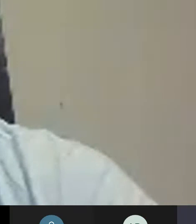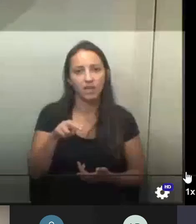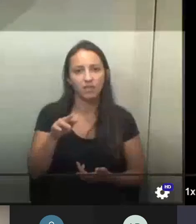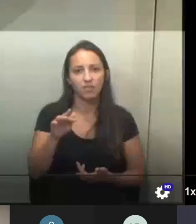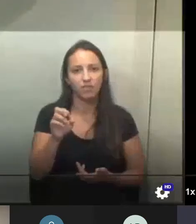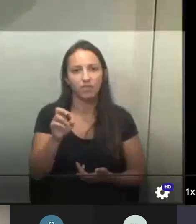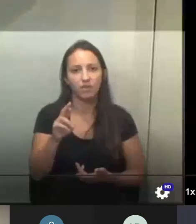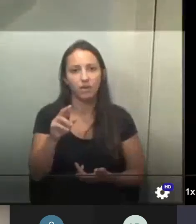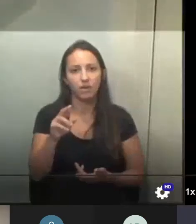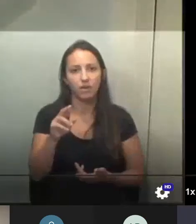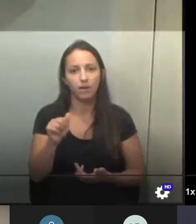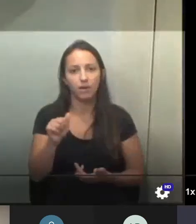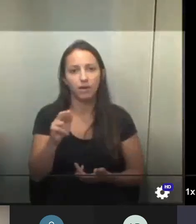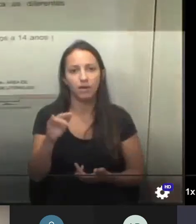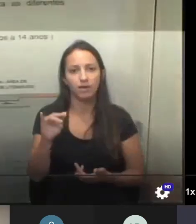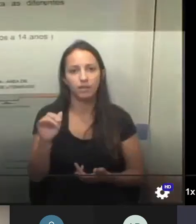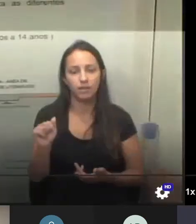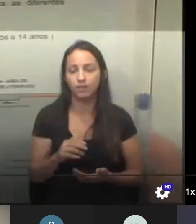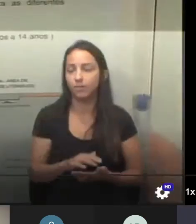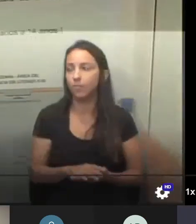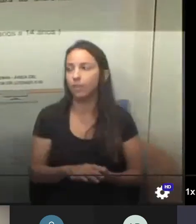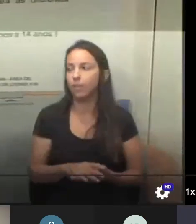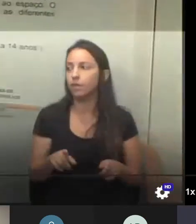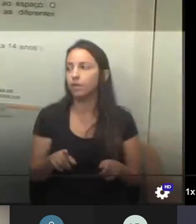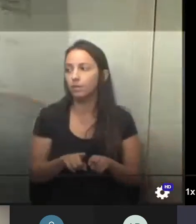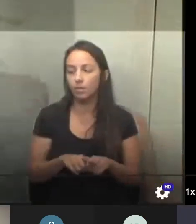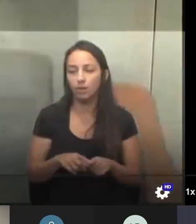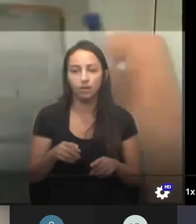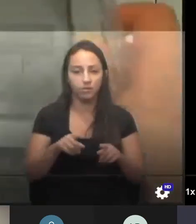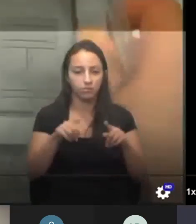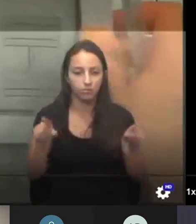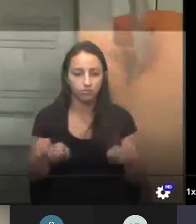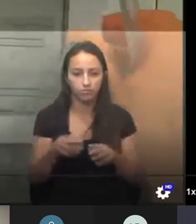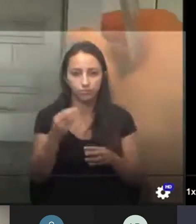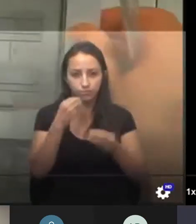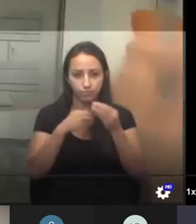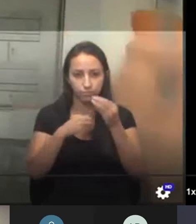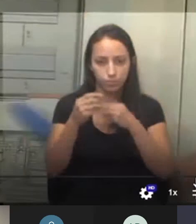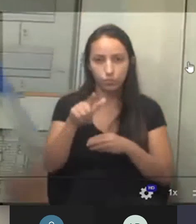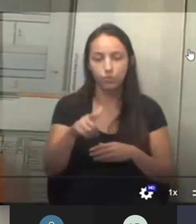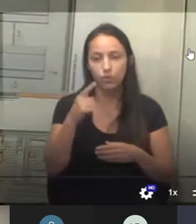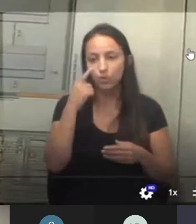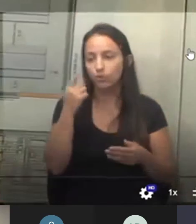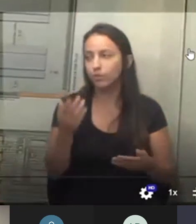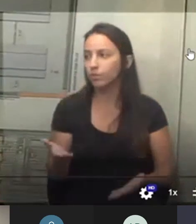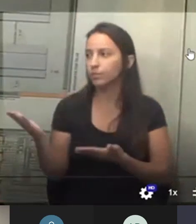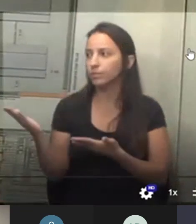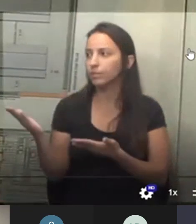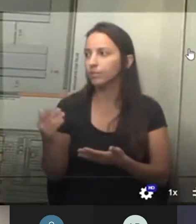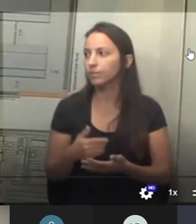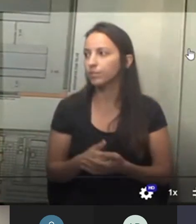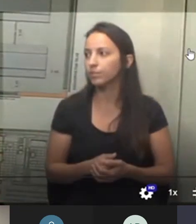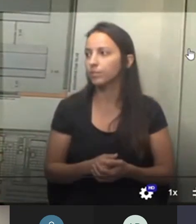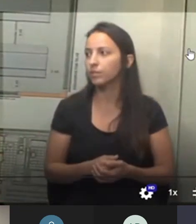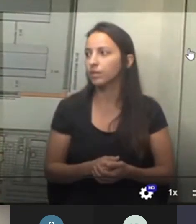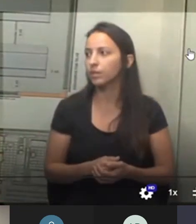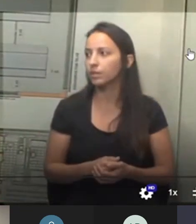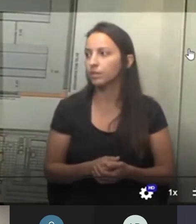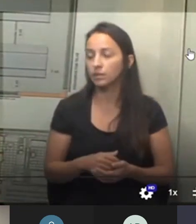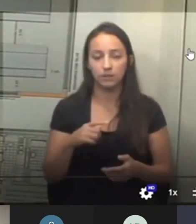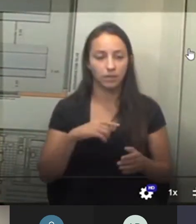ter esse nome, tá? E o refeitório, novamente, aqui pensando, então, observe aqui, olha,